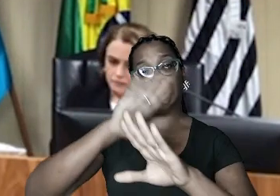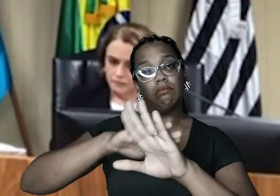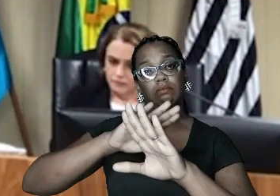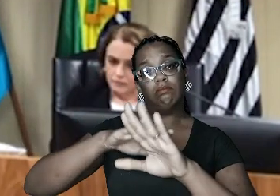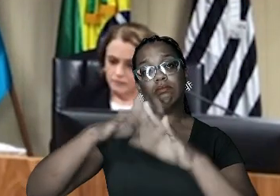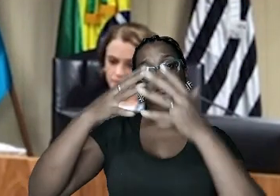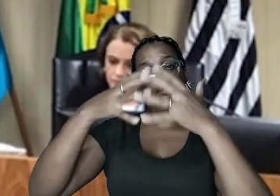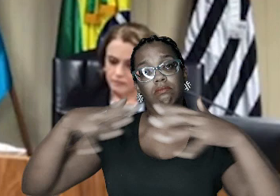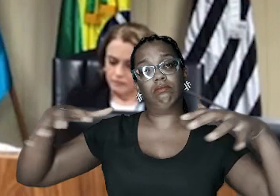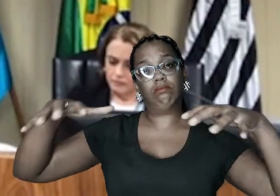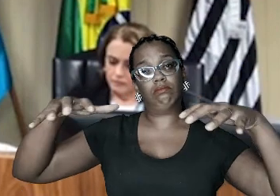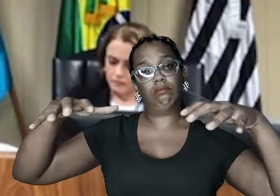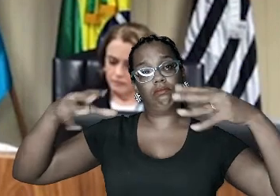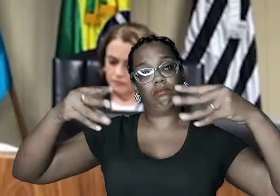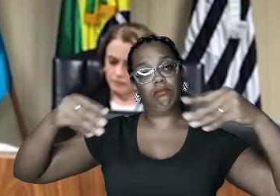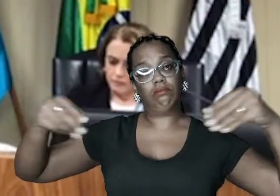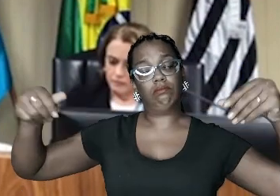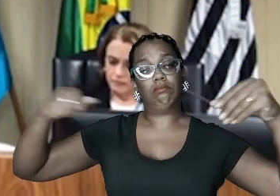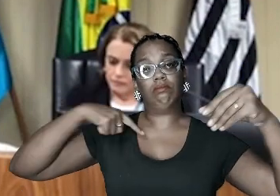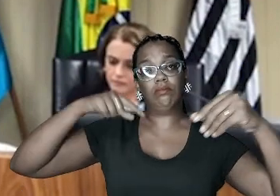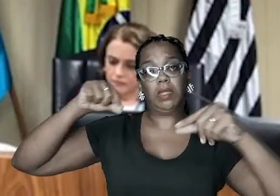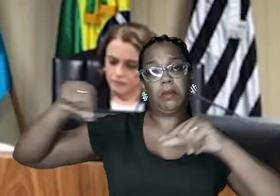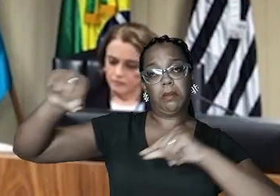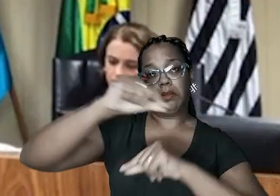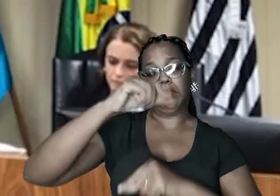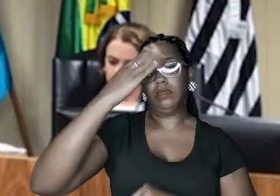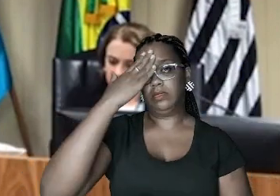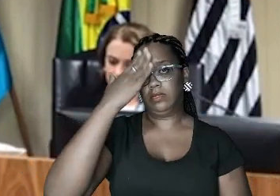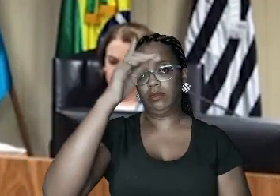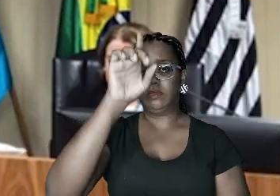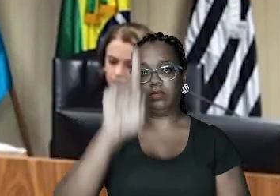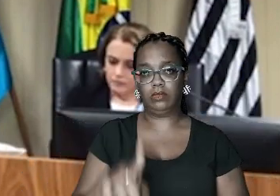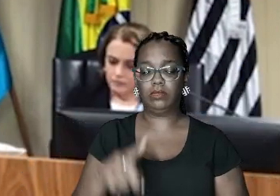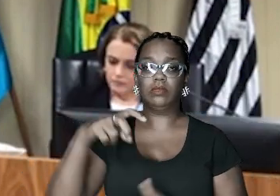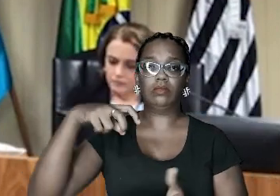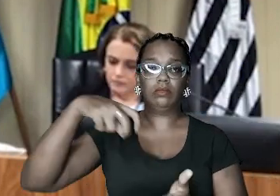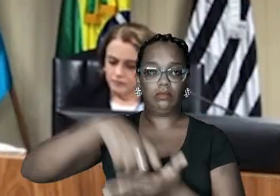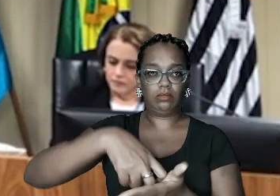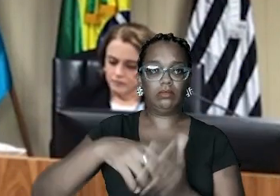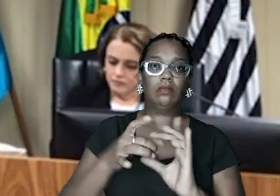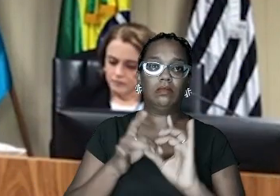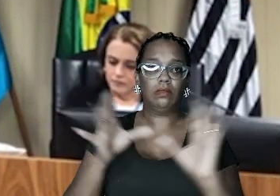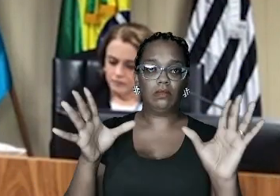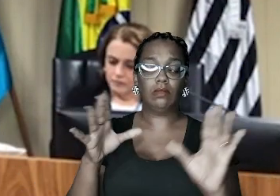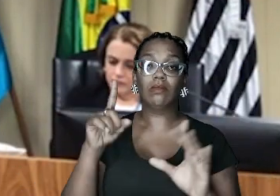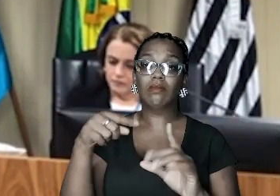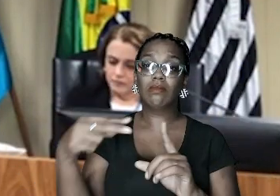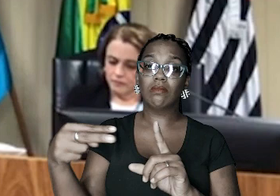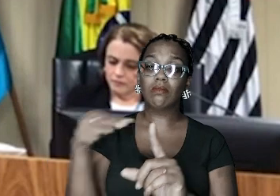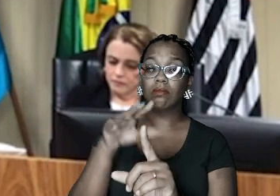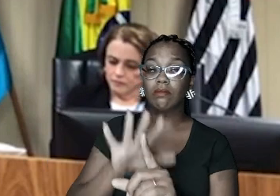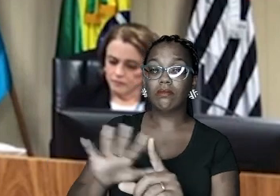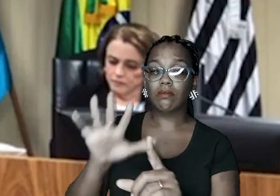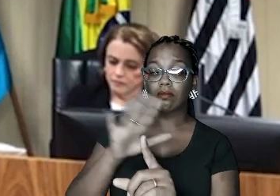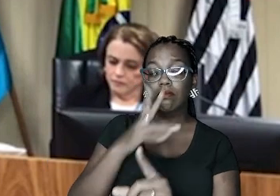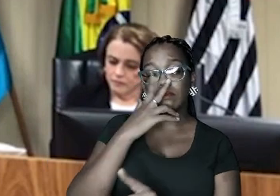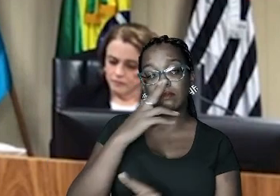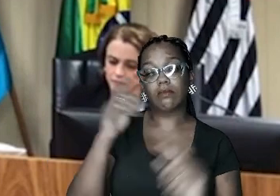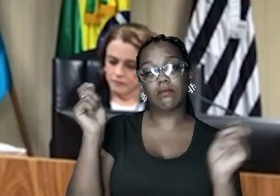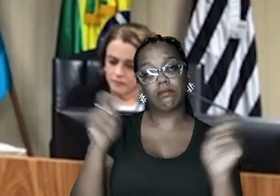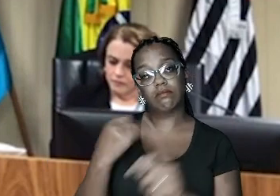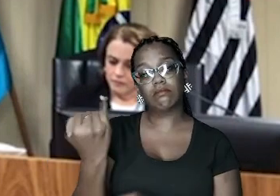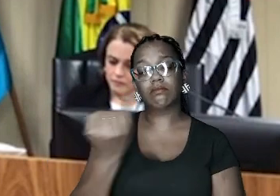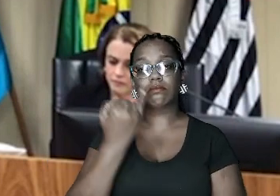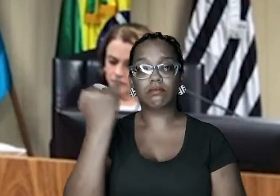solidariedade que permeiam como todos nós sabemos o direito penal Liberal Esse aspecto me parece absolutamente relevante